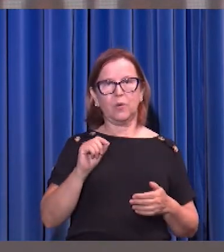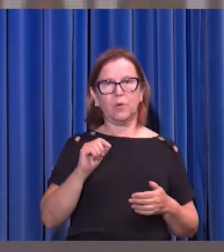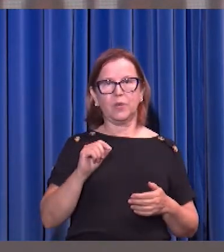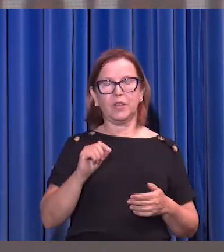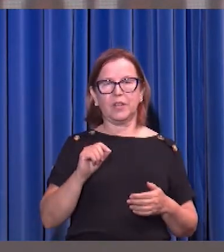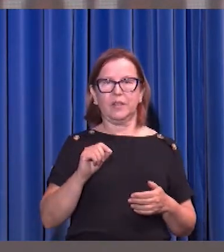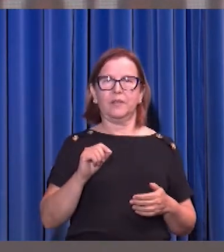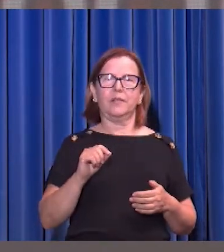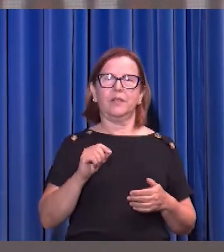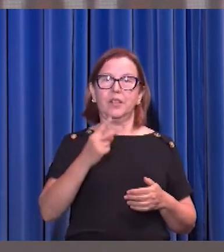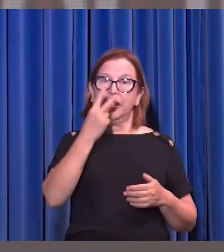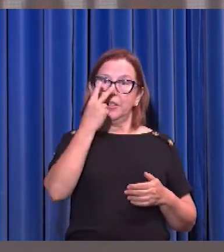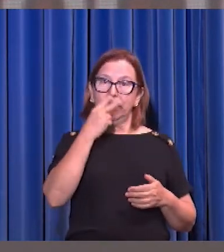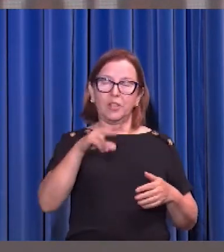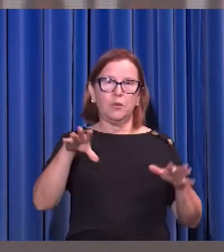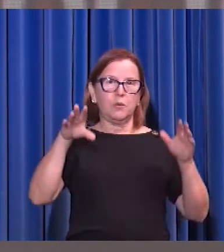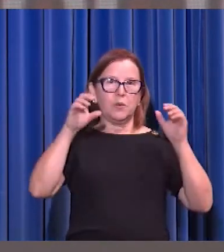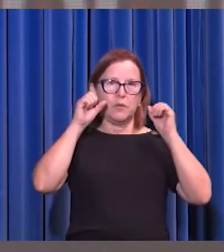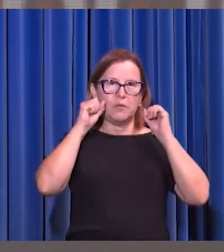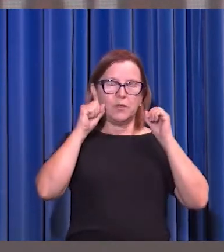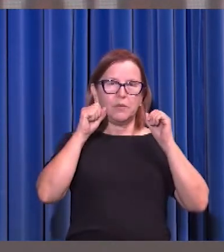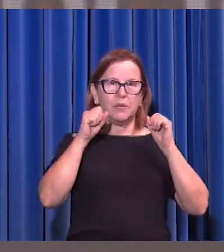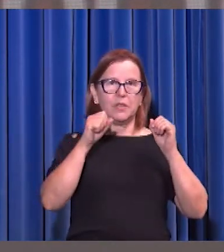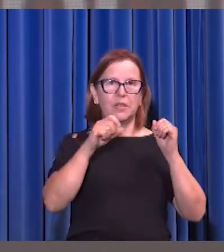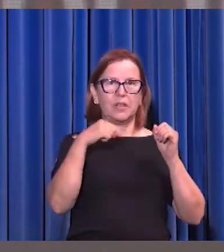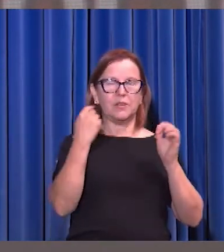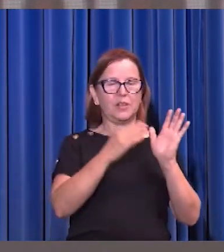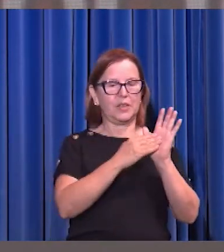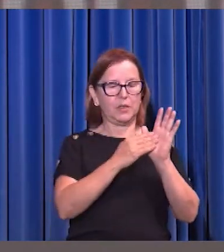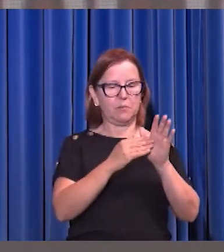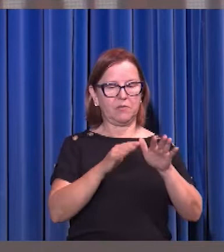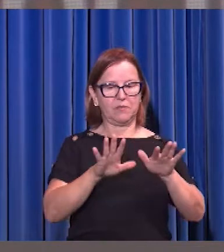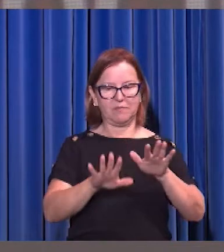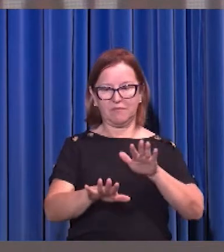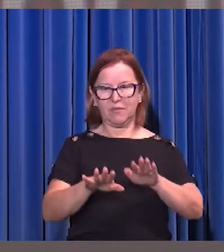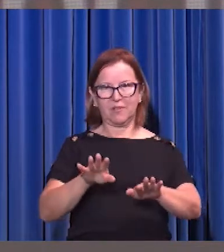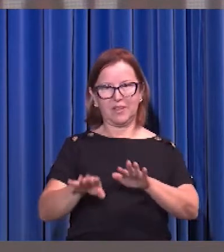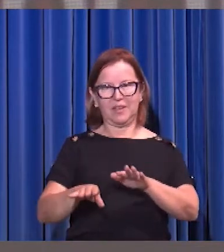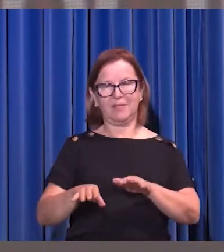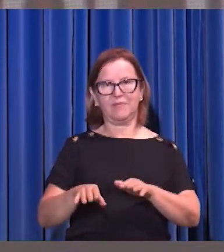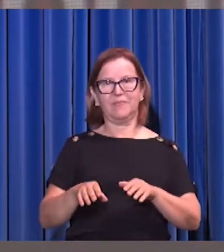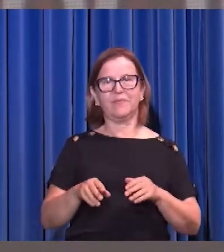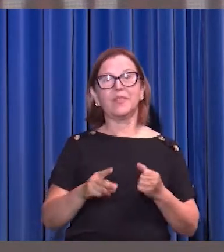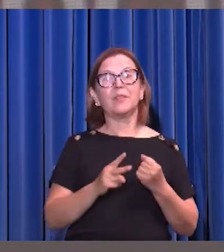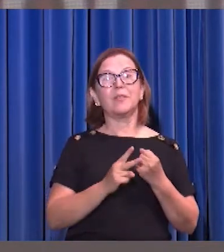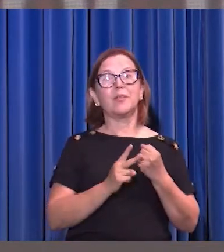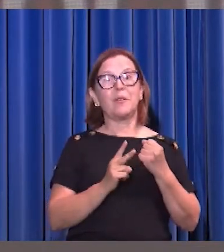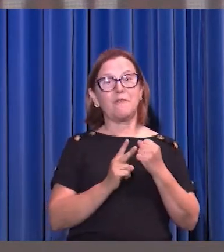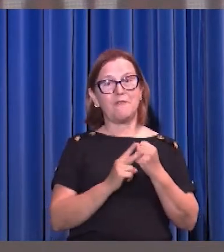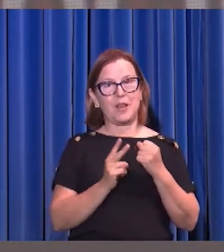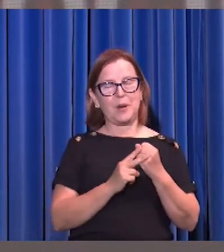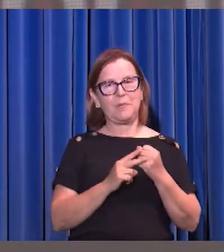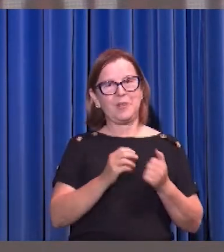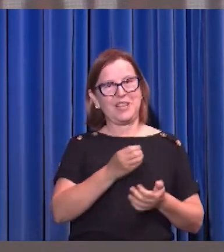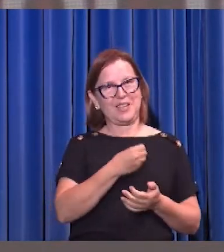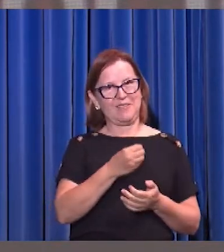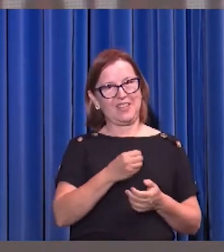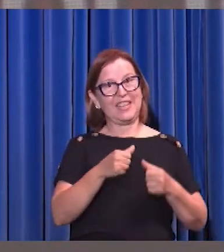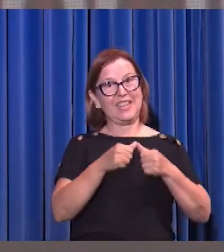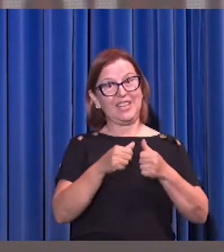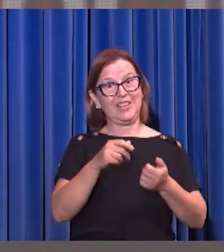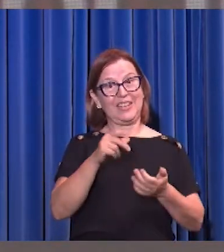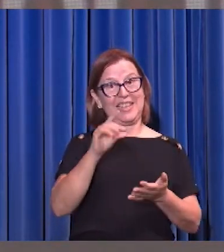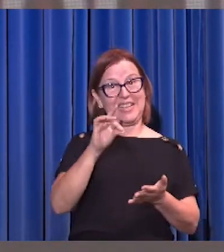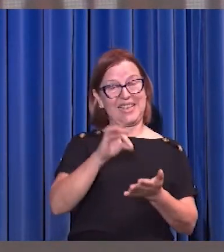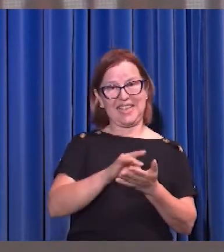o que contemplamos, as nossas mãos apalparam a respeito do verbo da vida. Isso é algo real. Isso não é